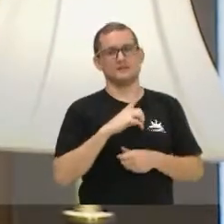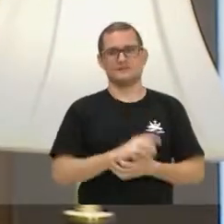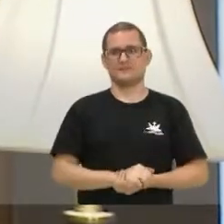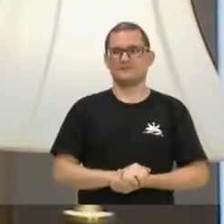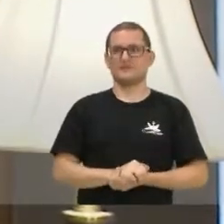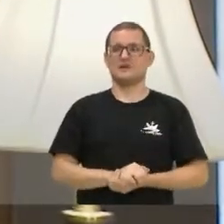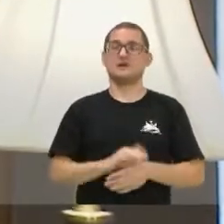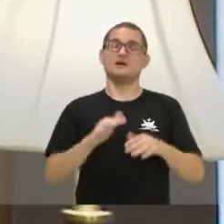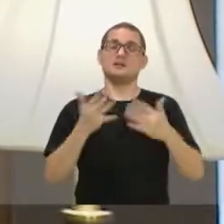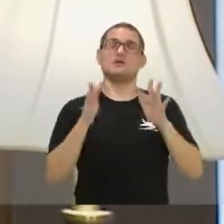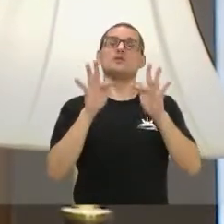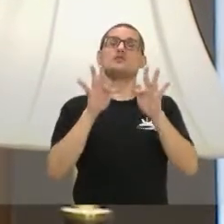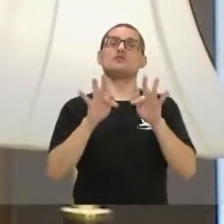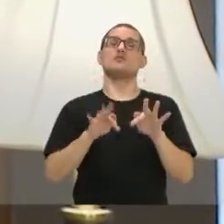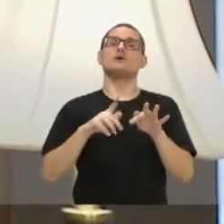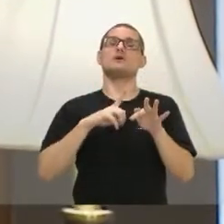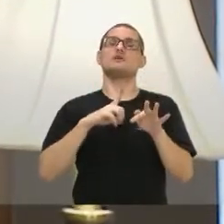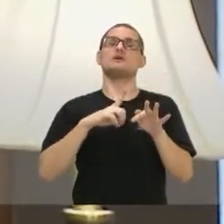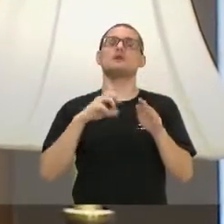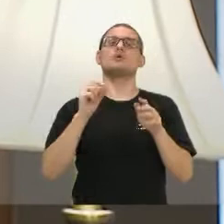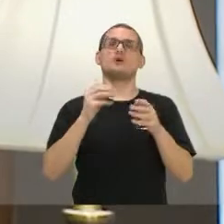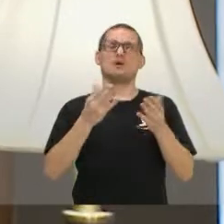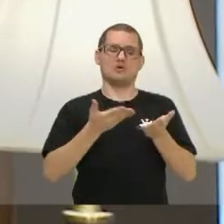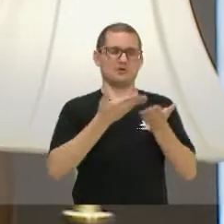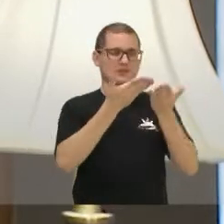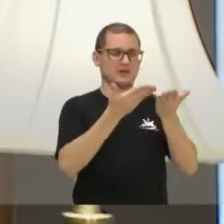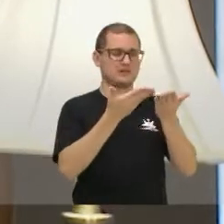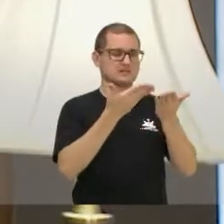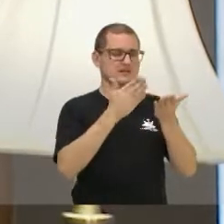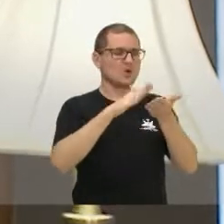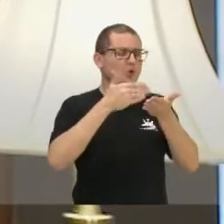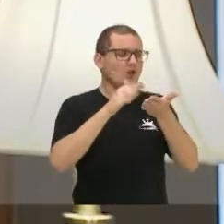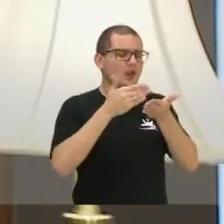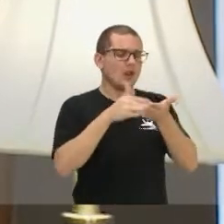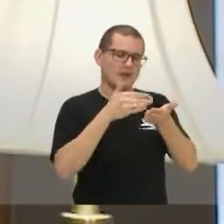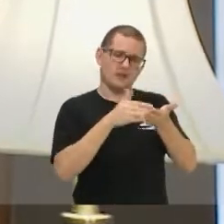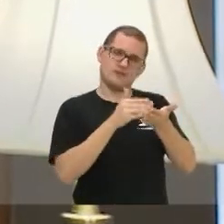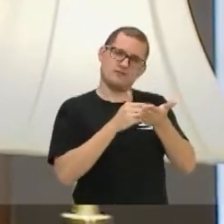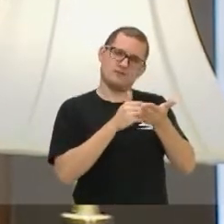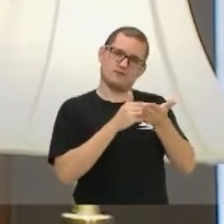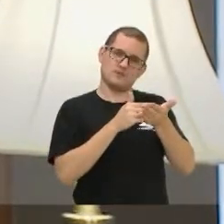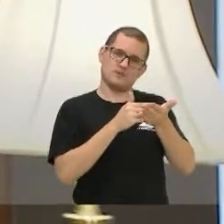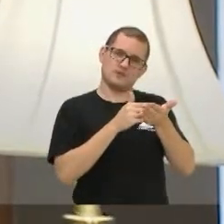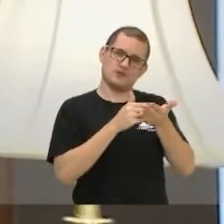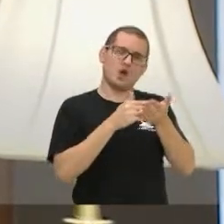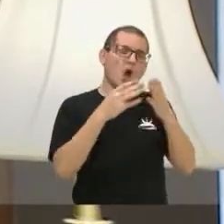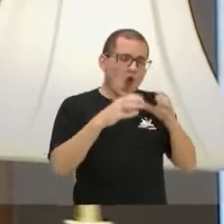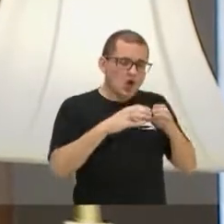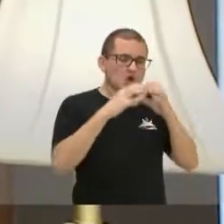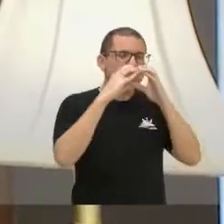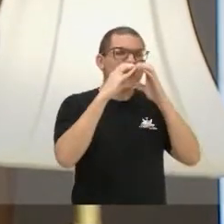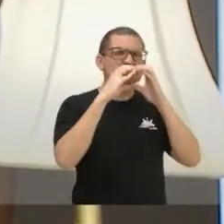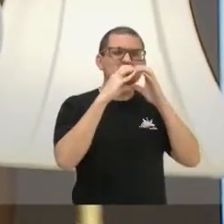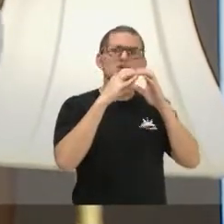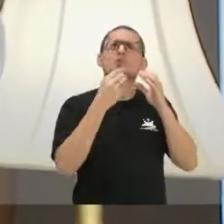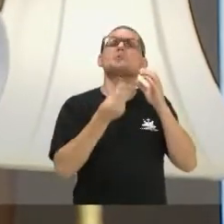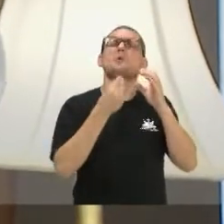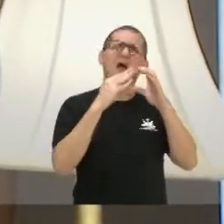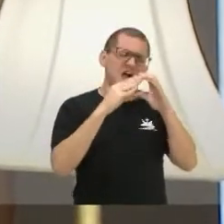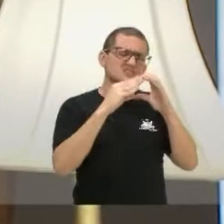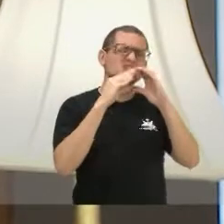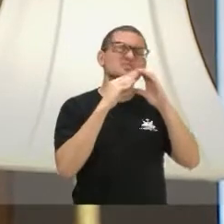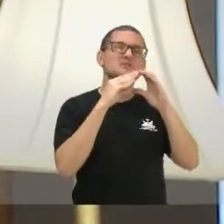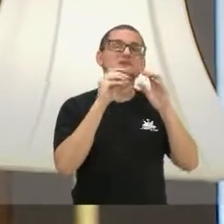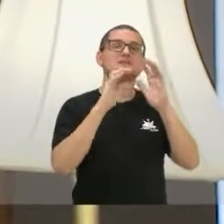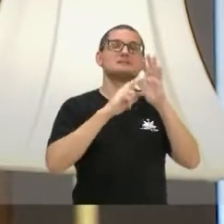ofereceu um livrinho em roma o livrete a comer o livro é